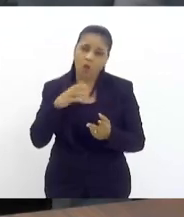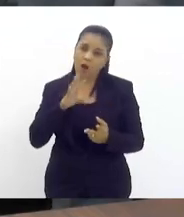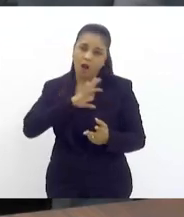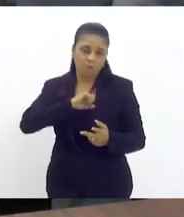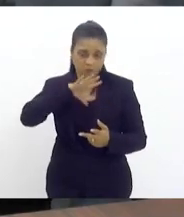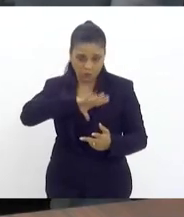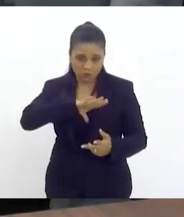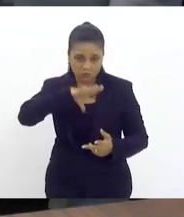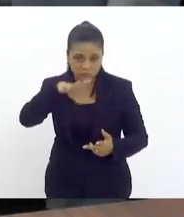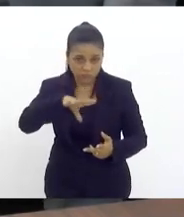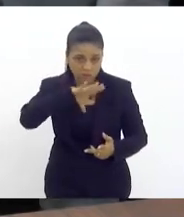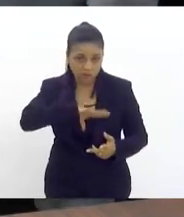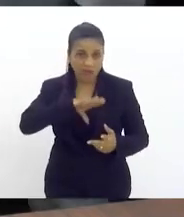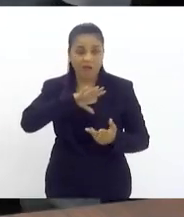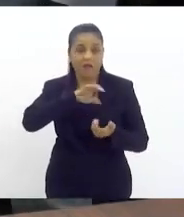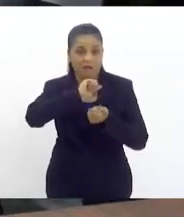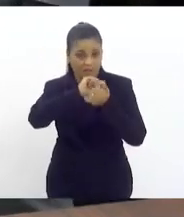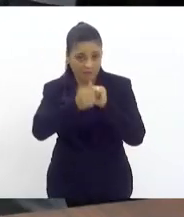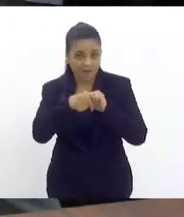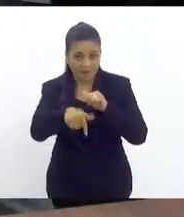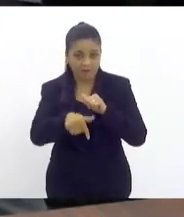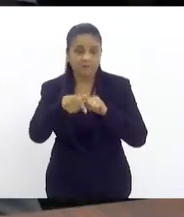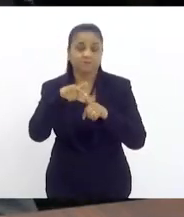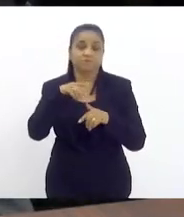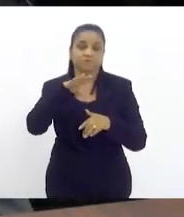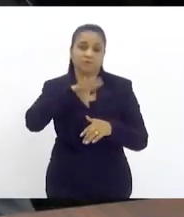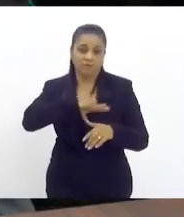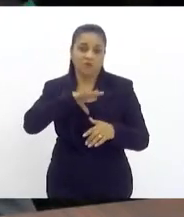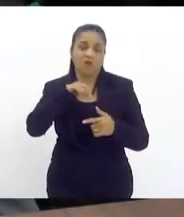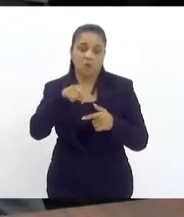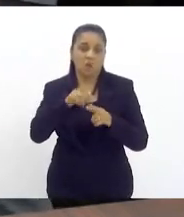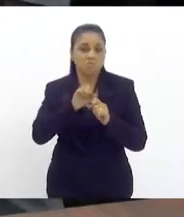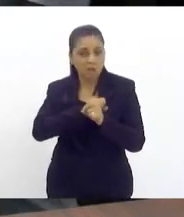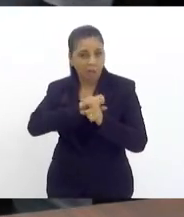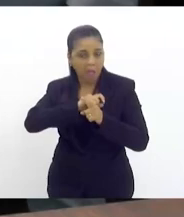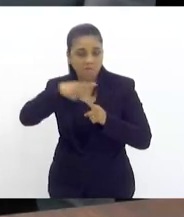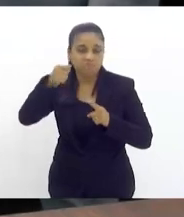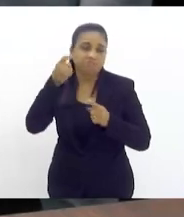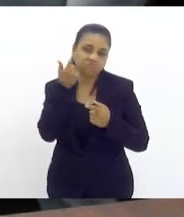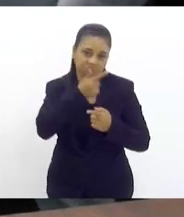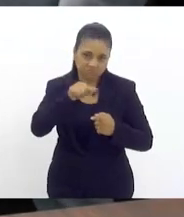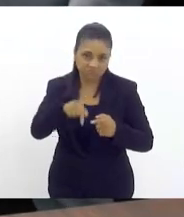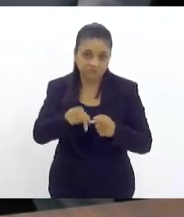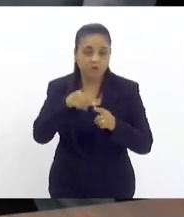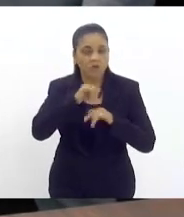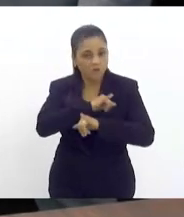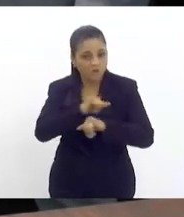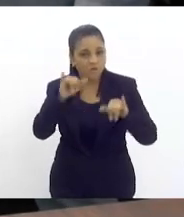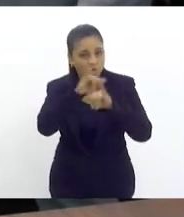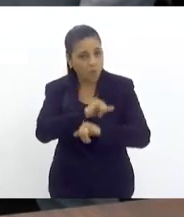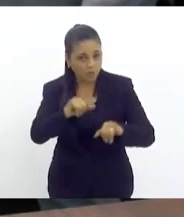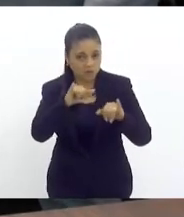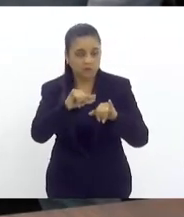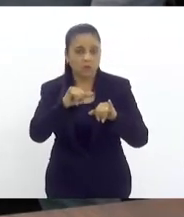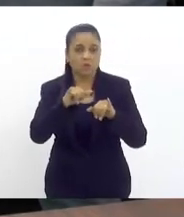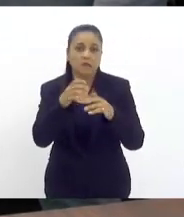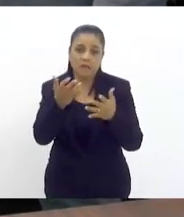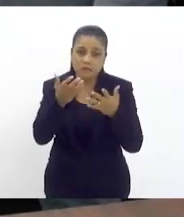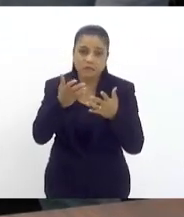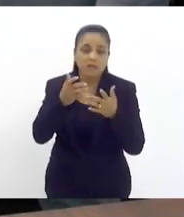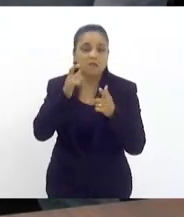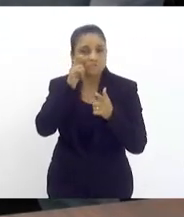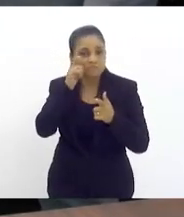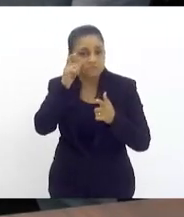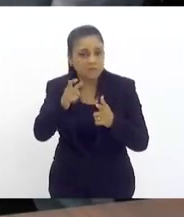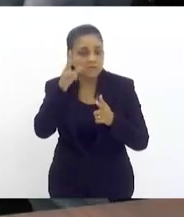meus recordes cariocas estão até hoje, não foram quebrados, mas eu preciso muito deixar essa informação aqui por tudo que está sendo dito. Quem quiser saber um pouquinho mais